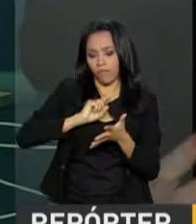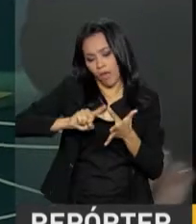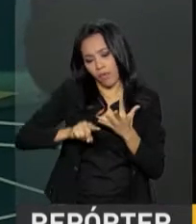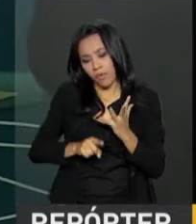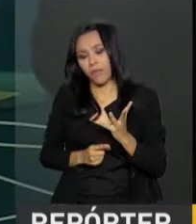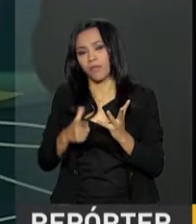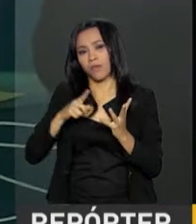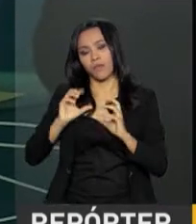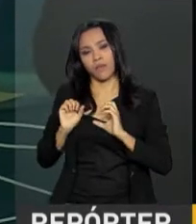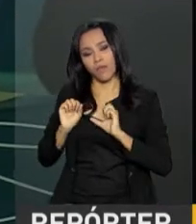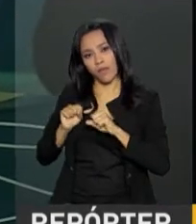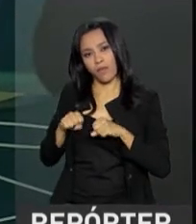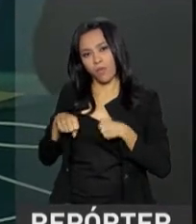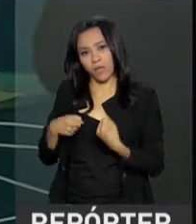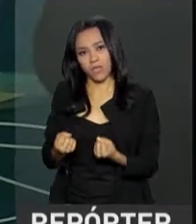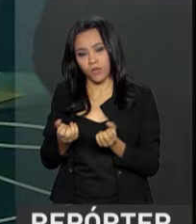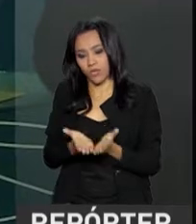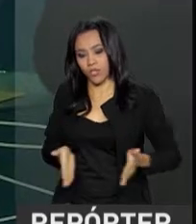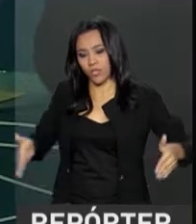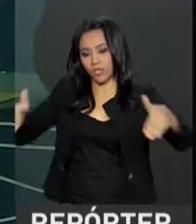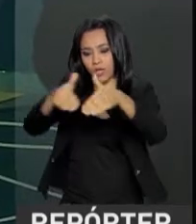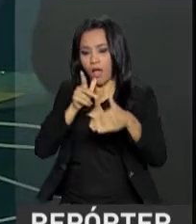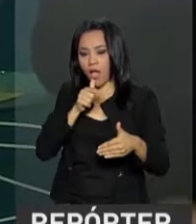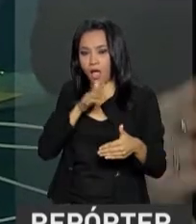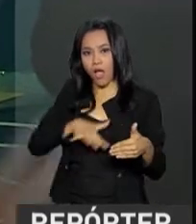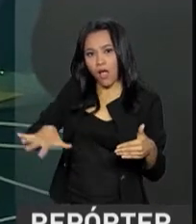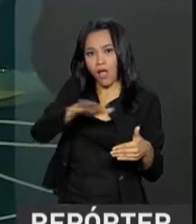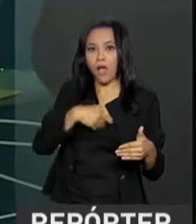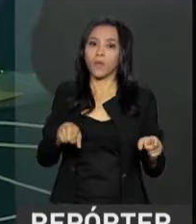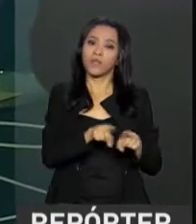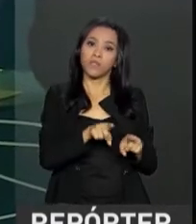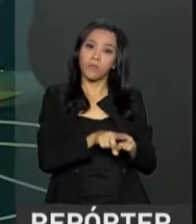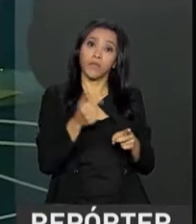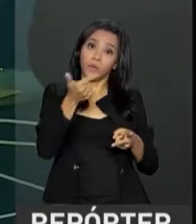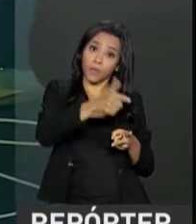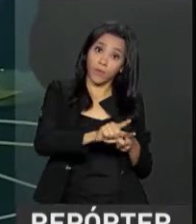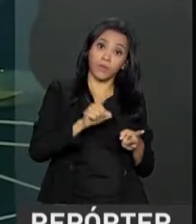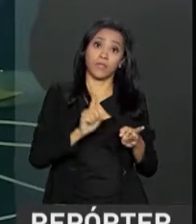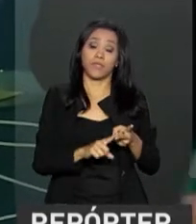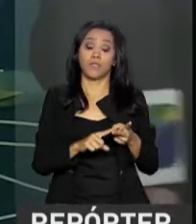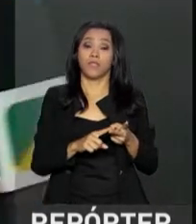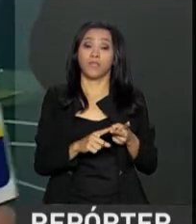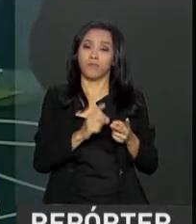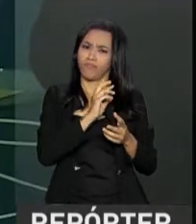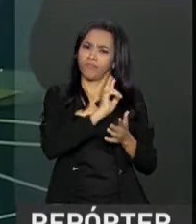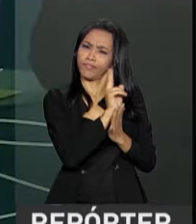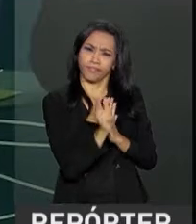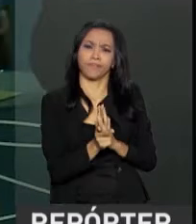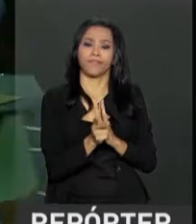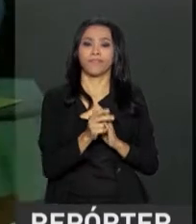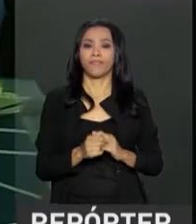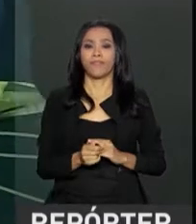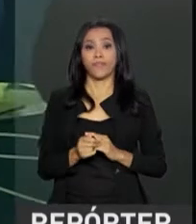programas de recuperação de bacias hidrográficas termos de gestão de resíduos ea educação ambiental como mote principal de itaipu foi